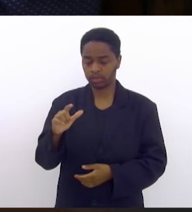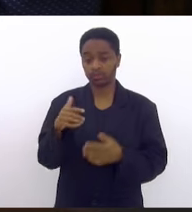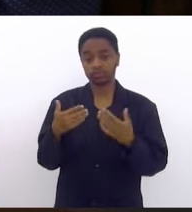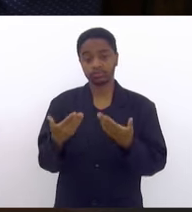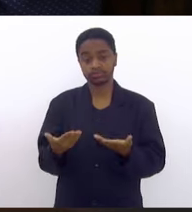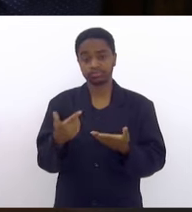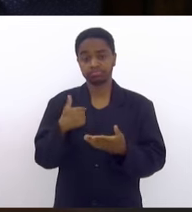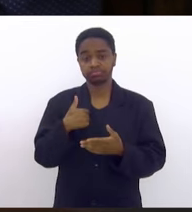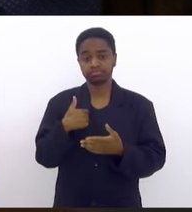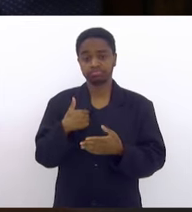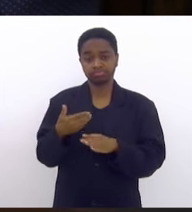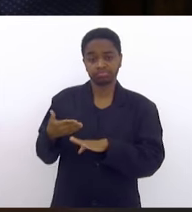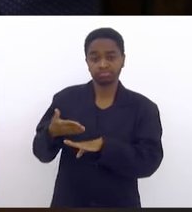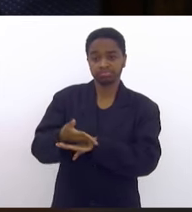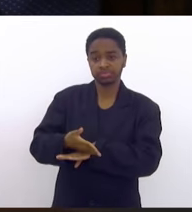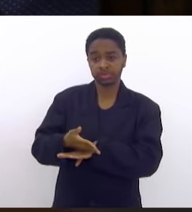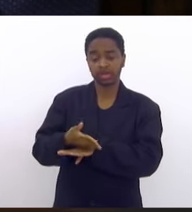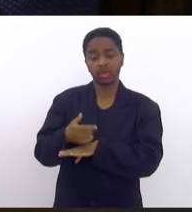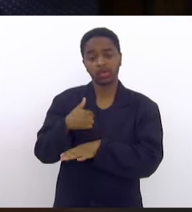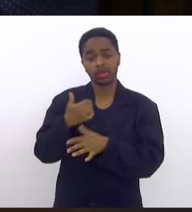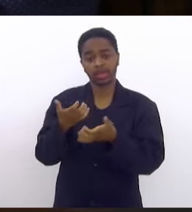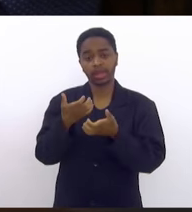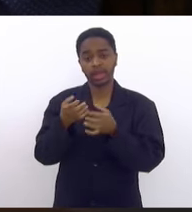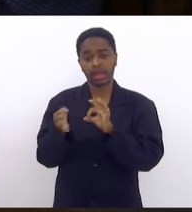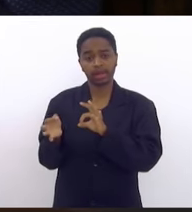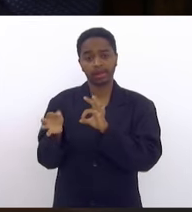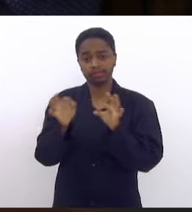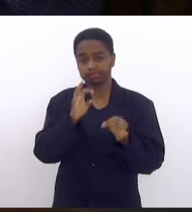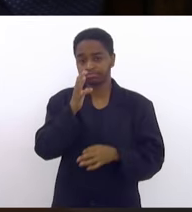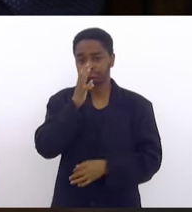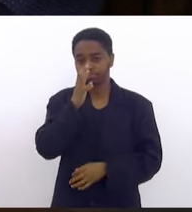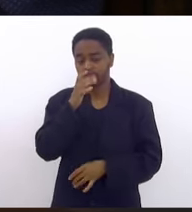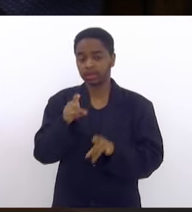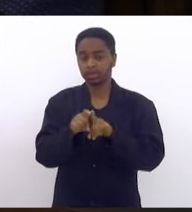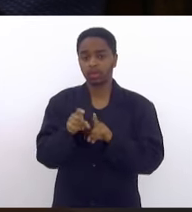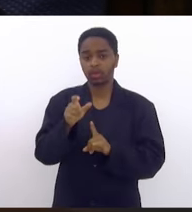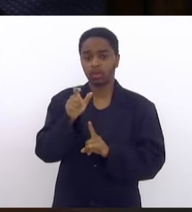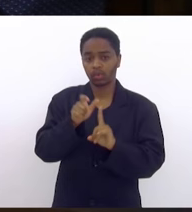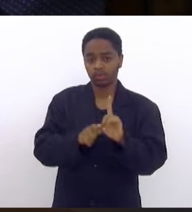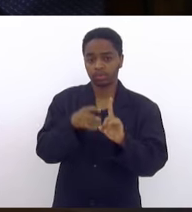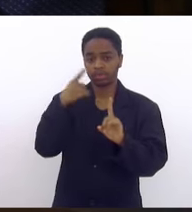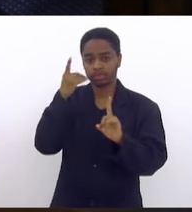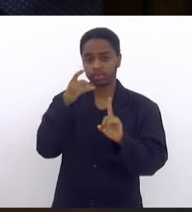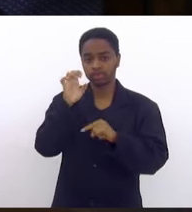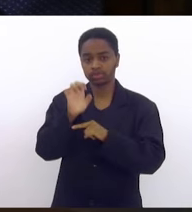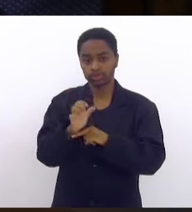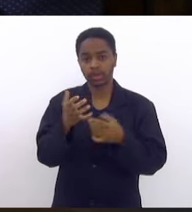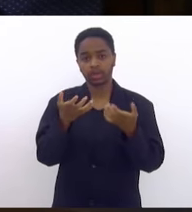para prestigiar, conheci o nosso deputado estadual